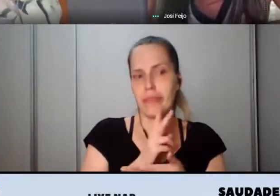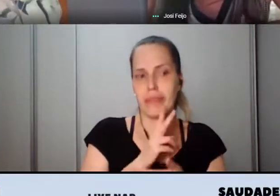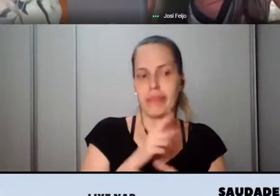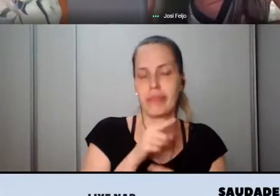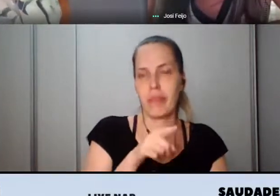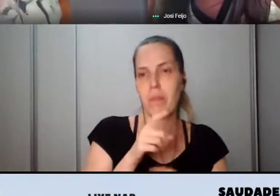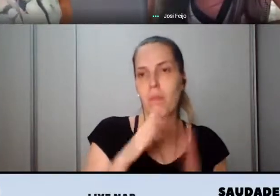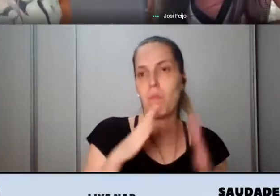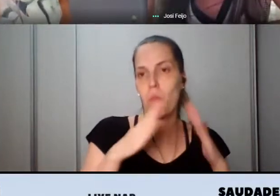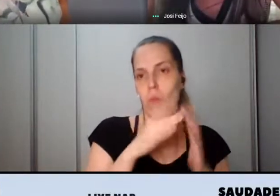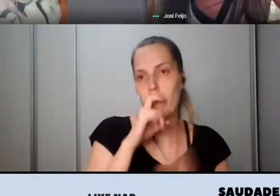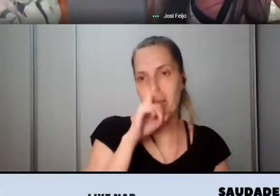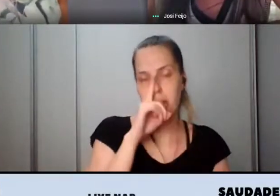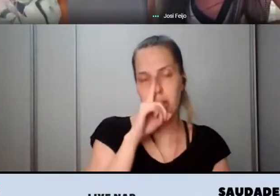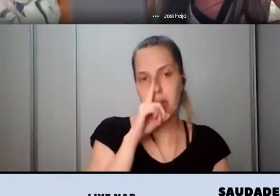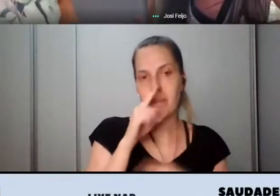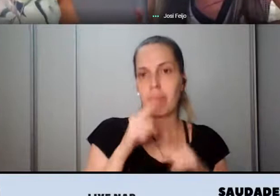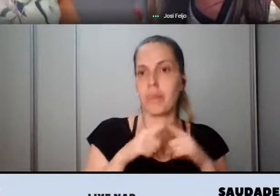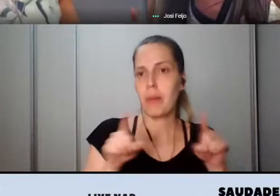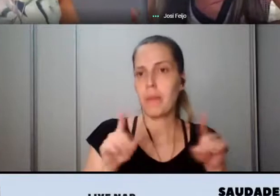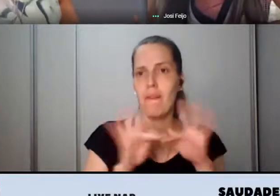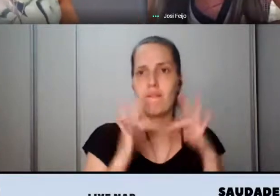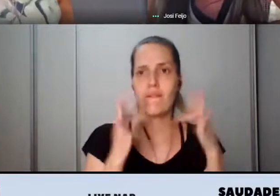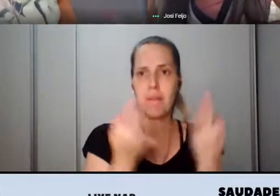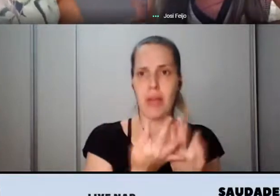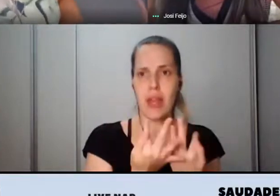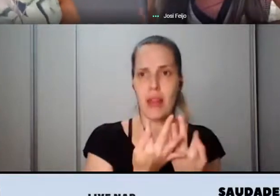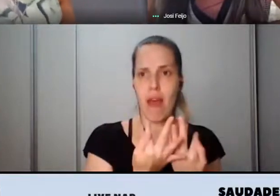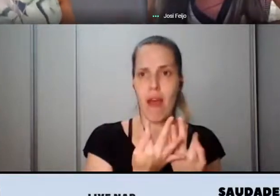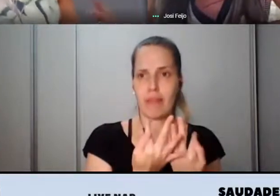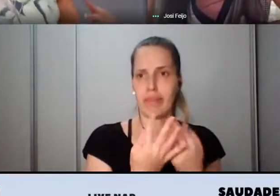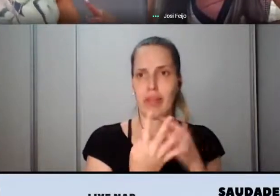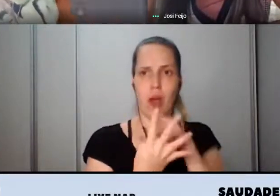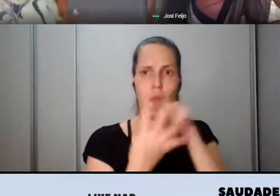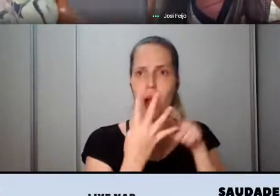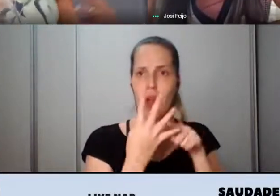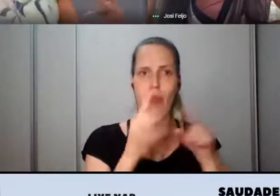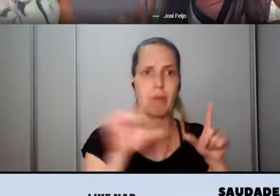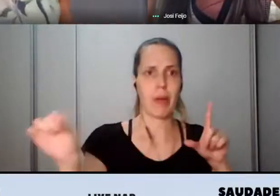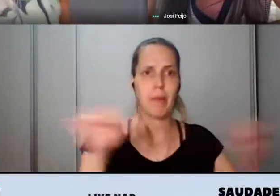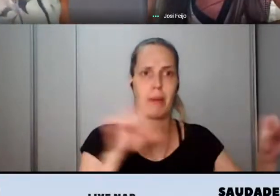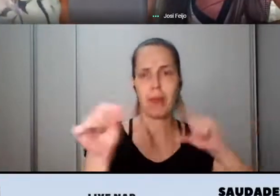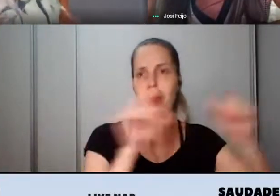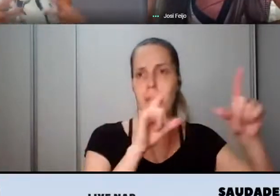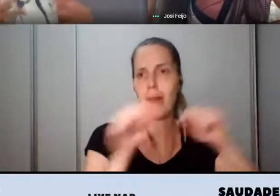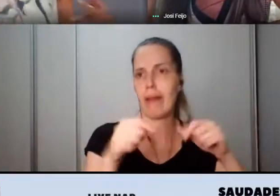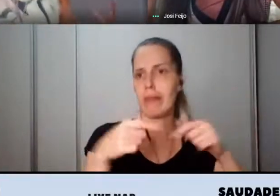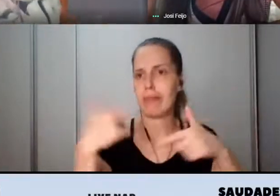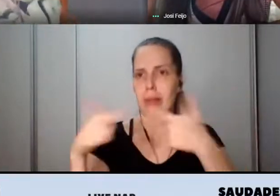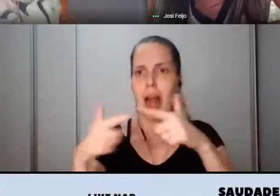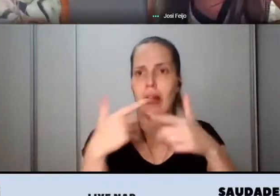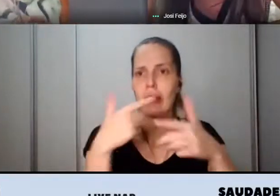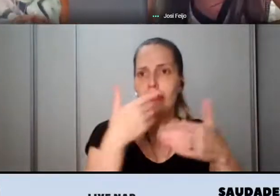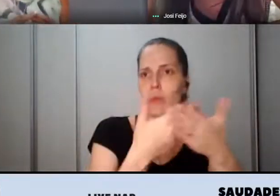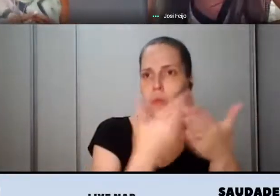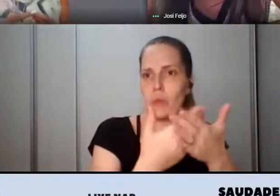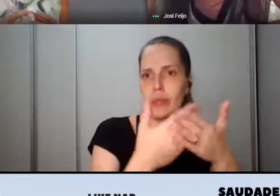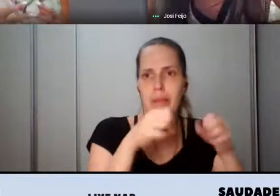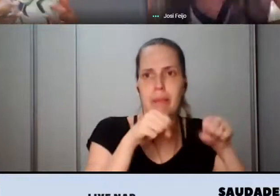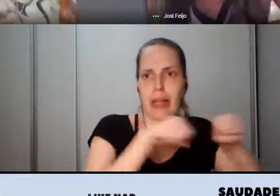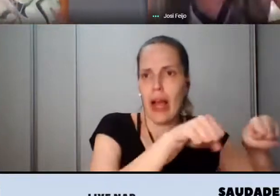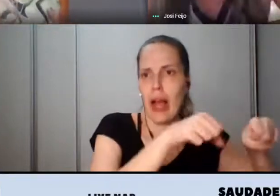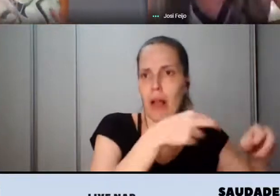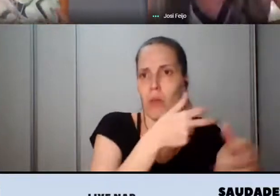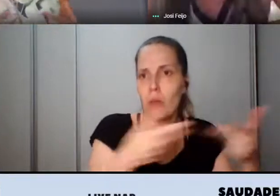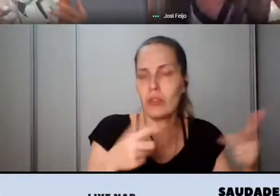famílias saíam, cada um para os seus afazeres, né? Seja para estudar, seja para trabalhar, seja para ir ao supermercado, enfim, as pessoas tinham as